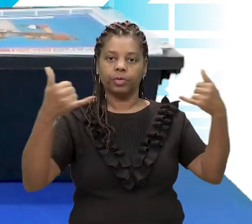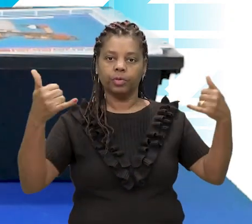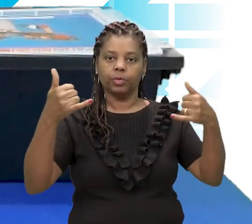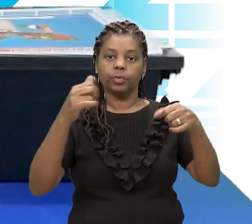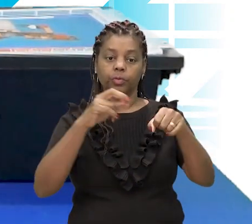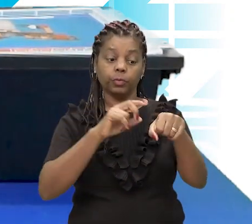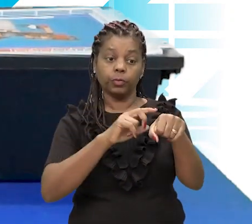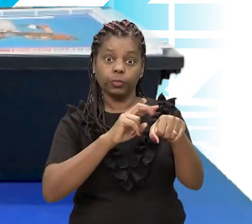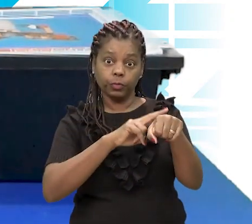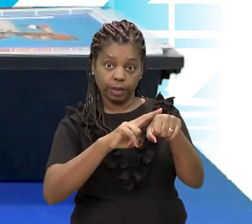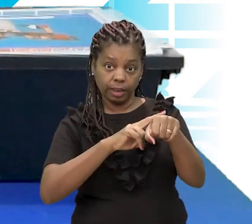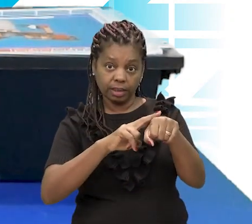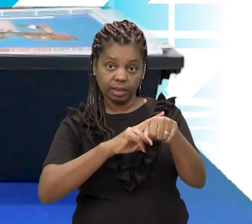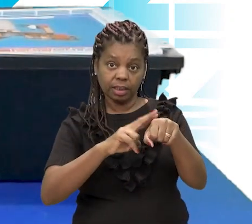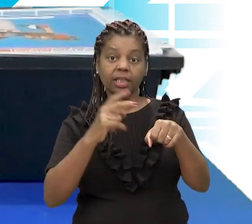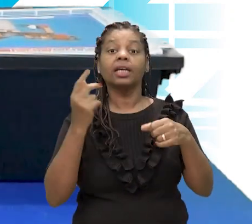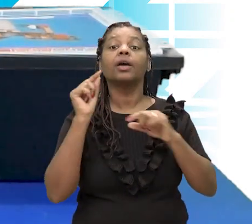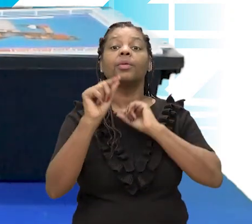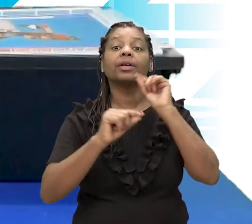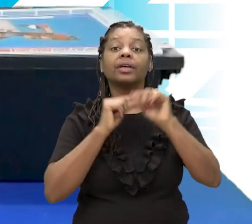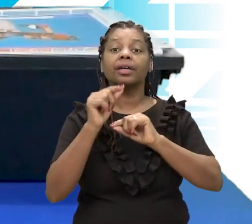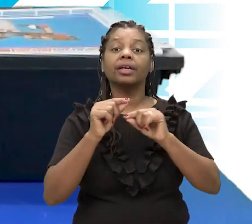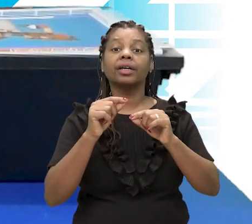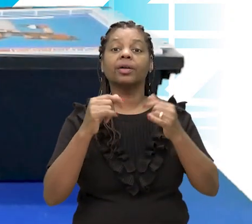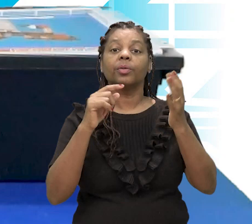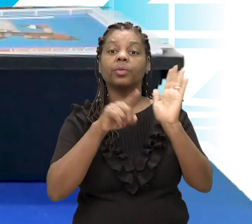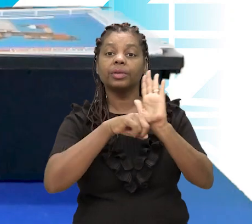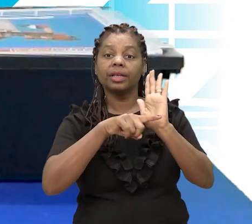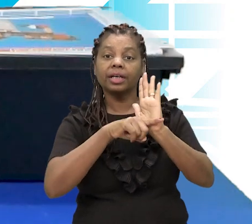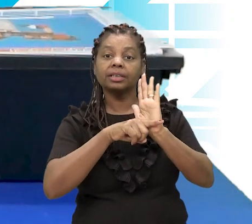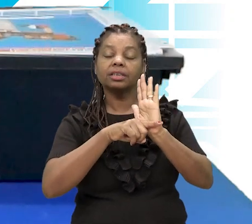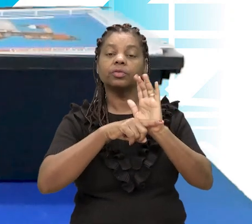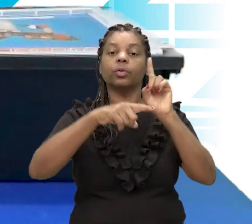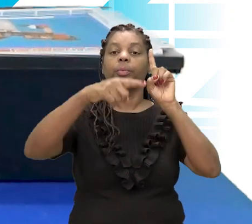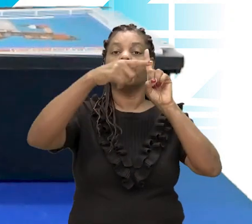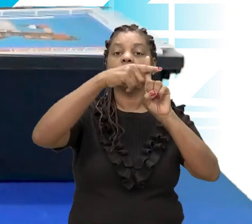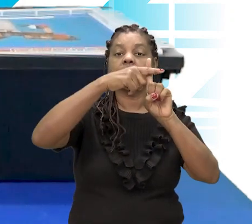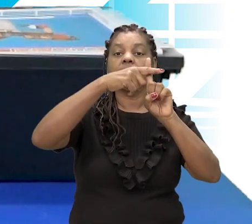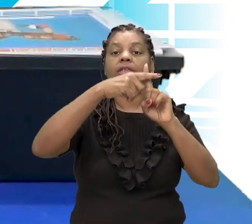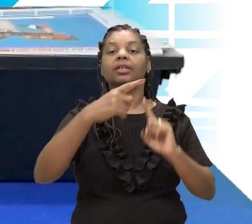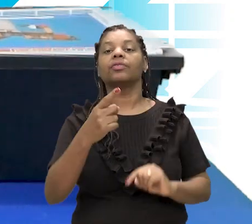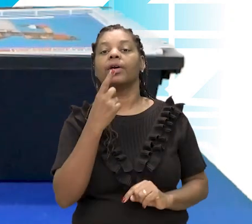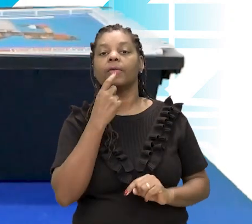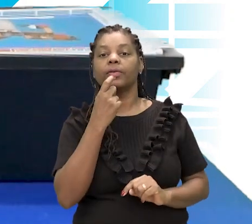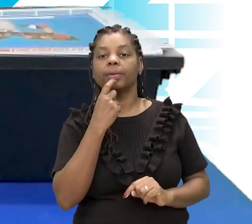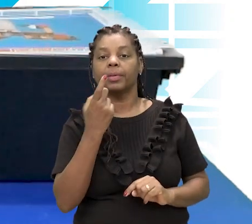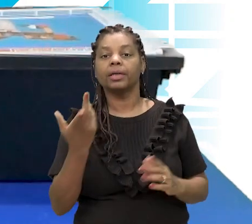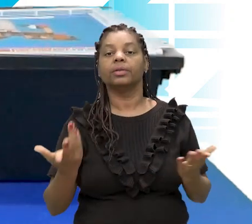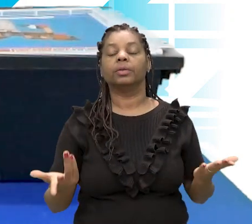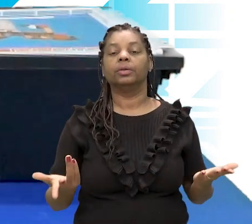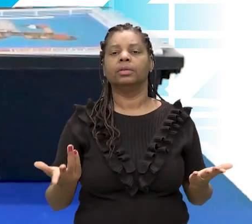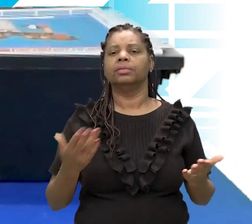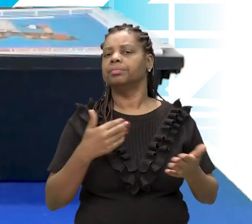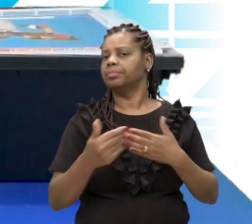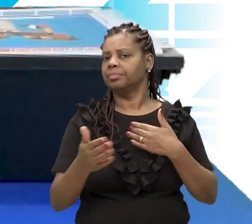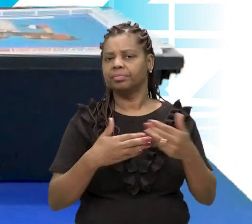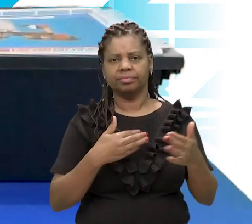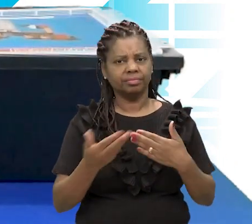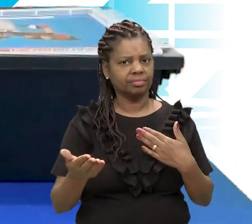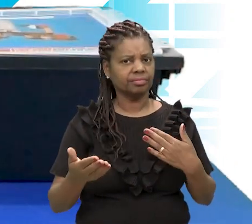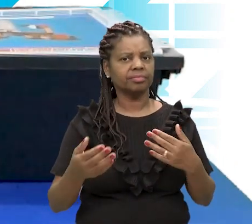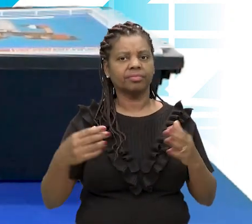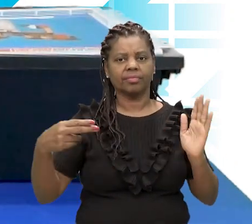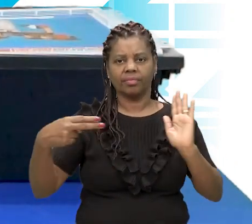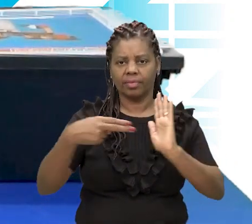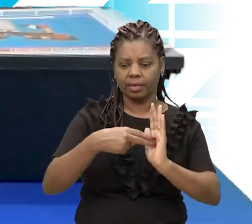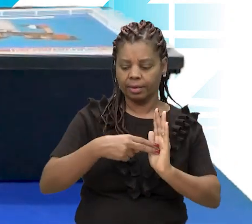é o lado negativo, ou seja, o caminho de volta da energia, e o lado positivo é o fiozinho vermelho.